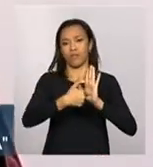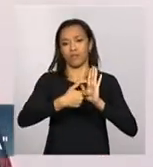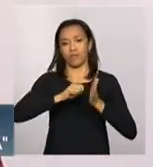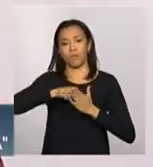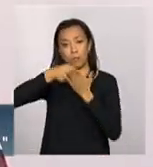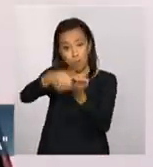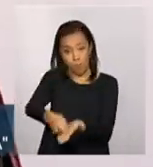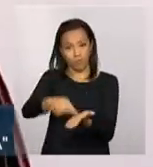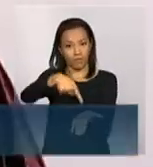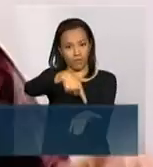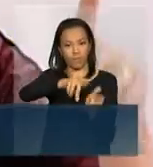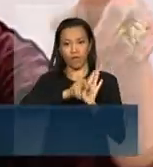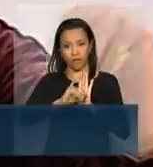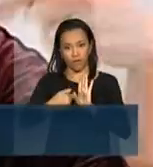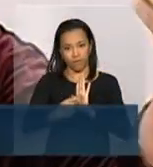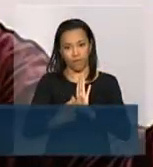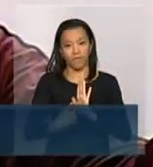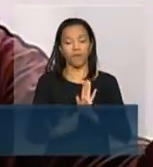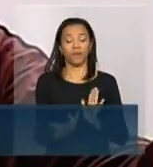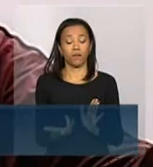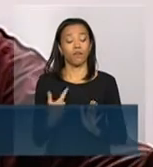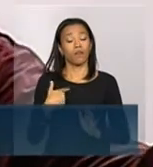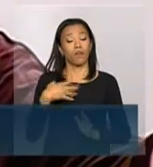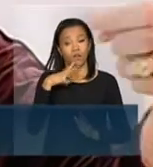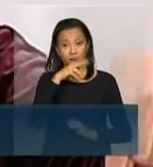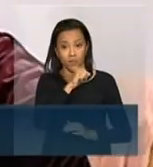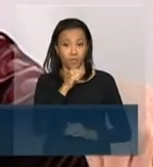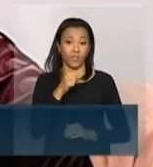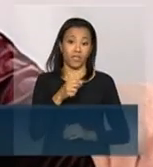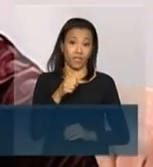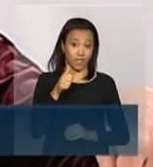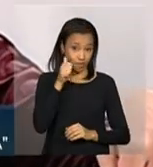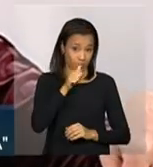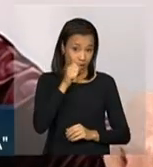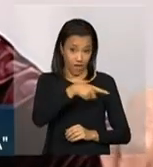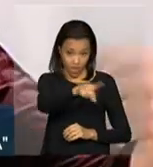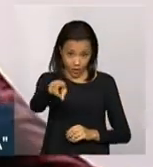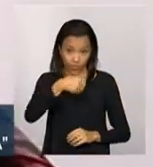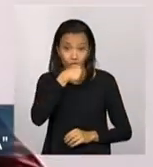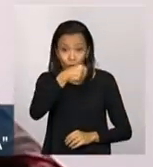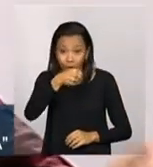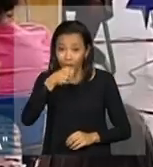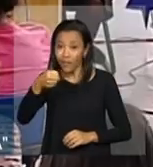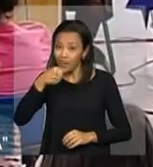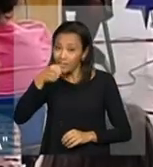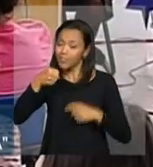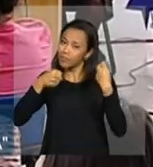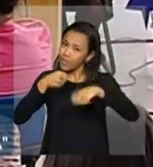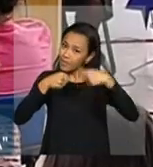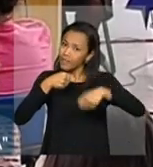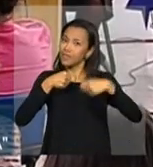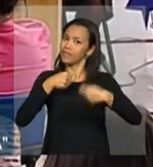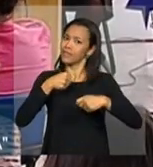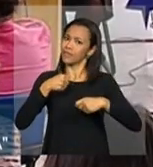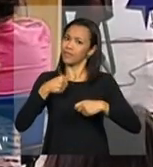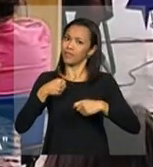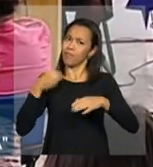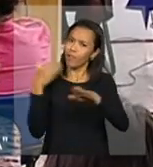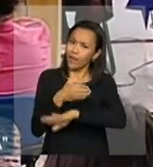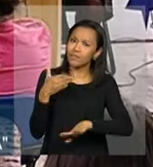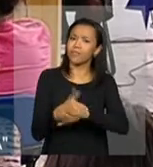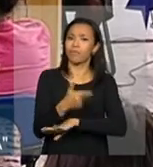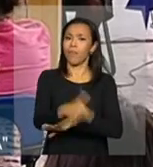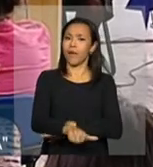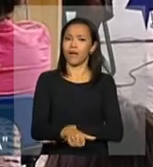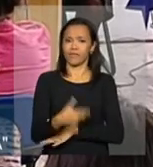eu quero cumprimentar vocês. E acho que as jornalistas mulheres teriam que se envolver mais nisso. Um